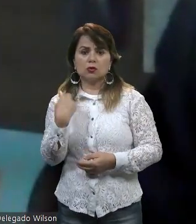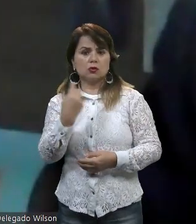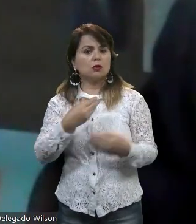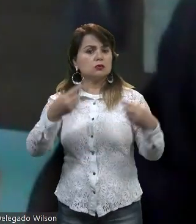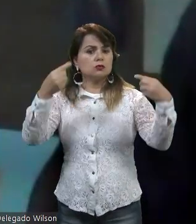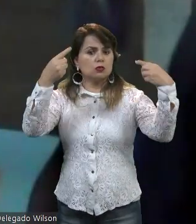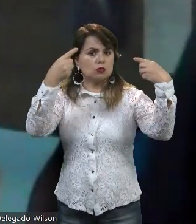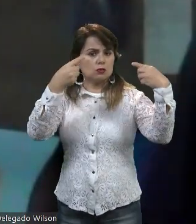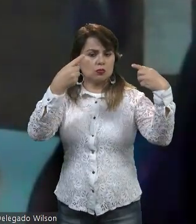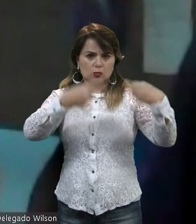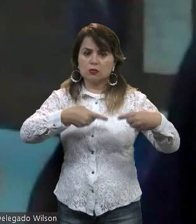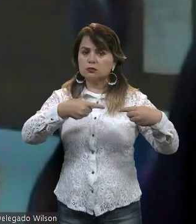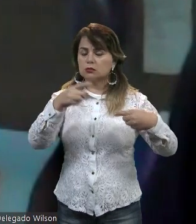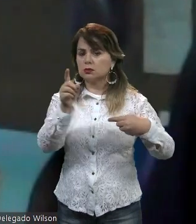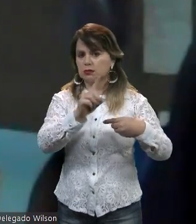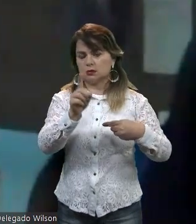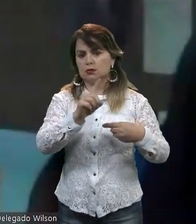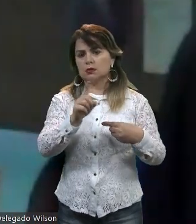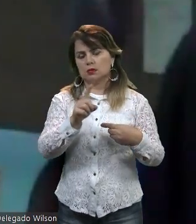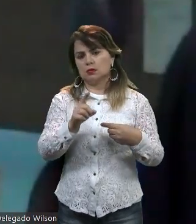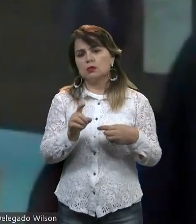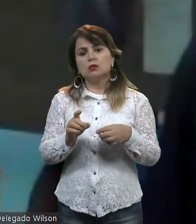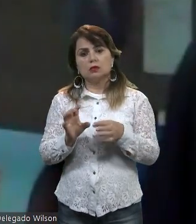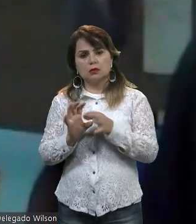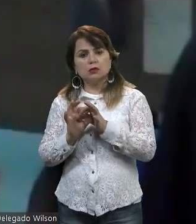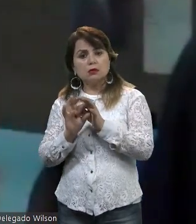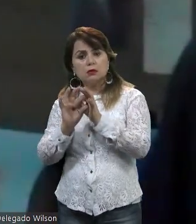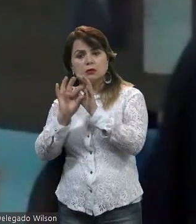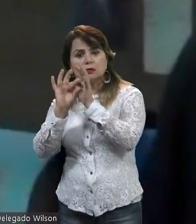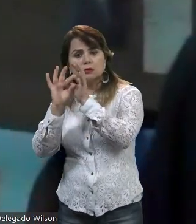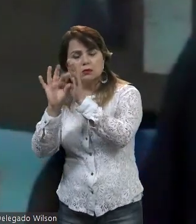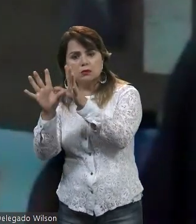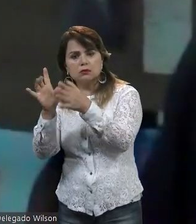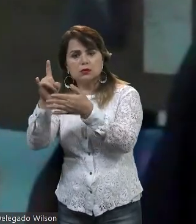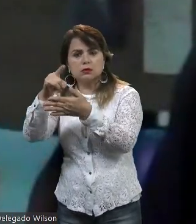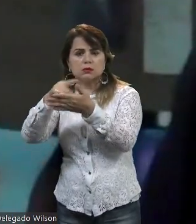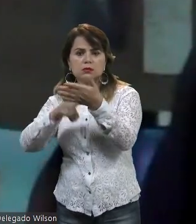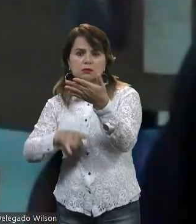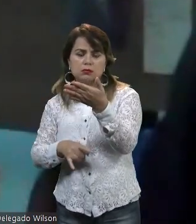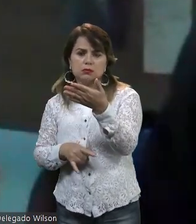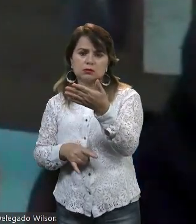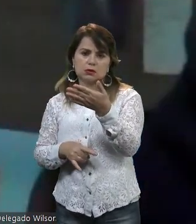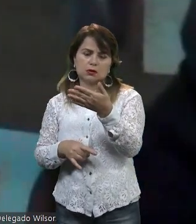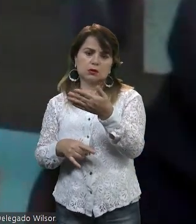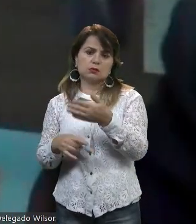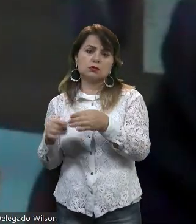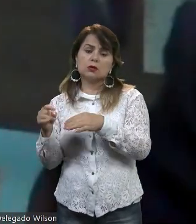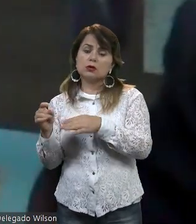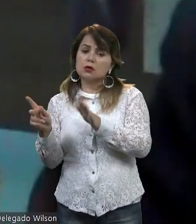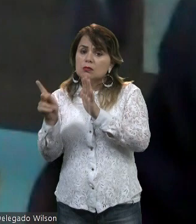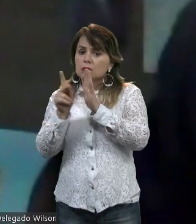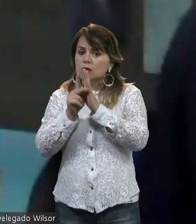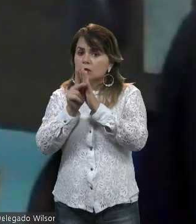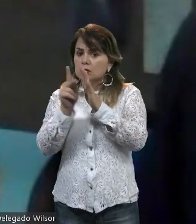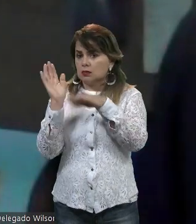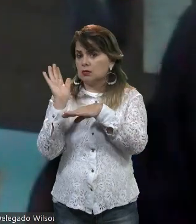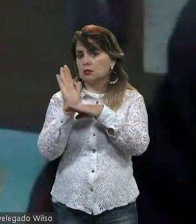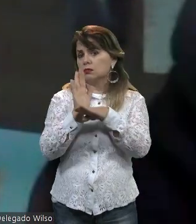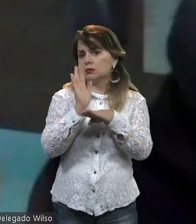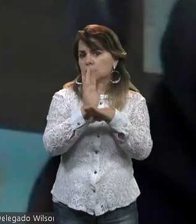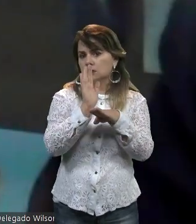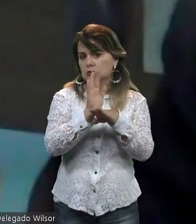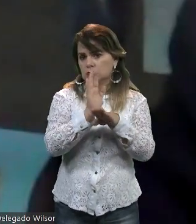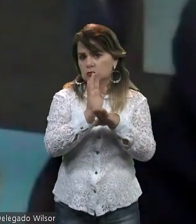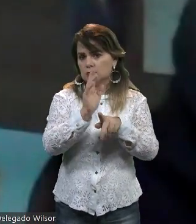a uma autorização ou um projeto que venha trazer essa oportunidade